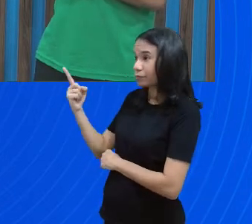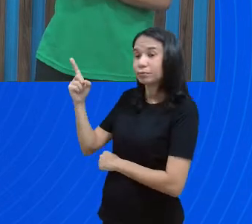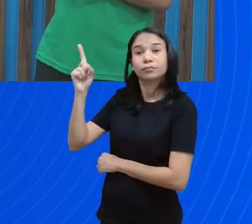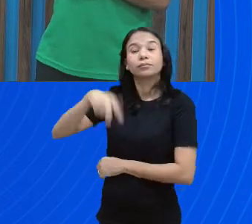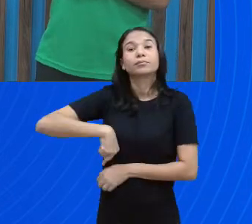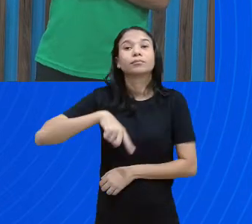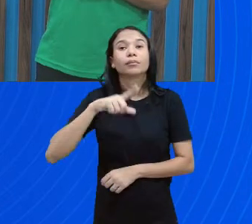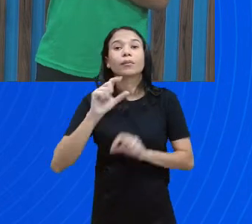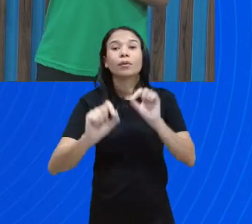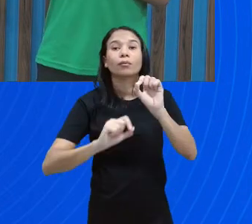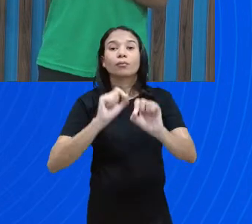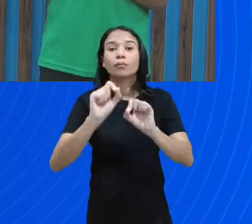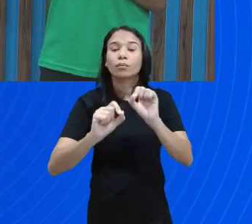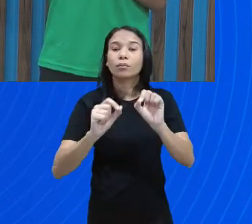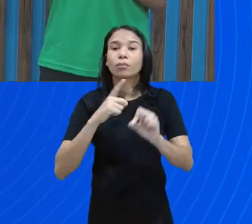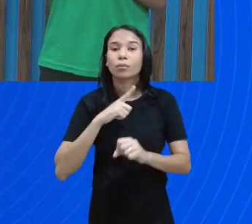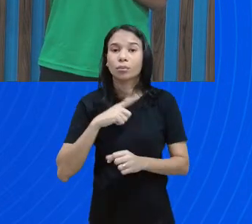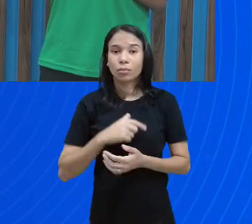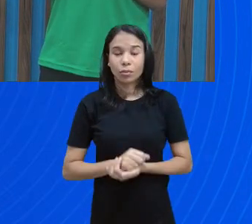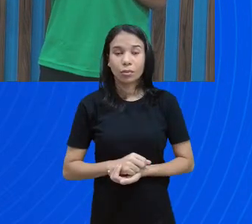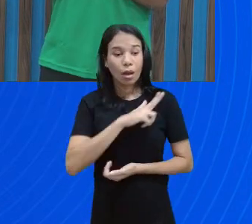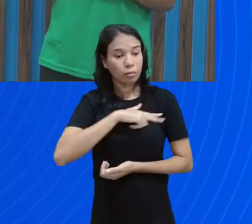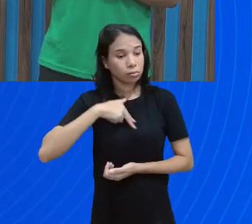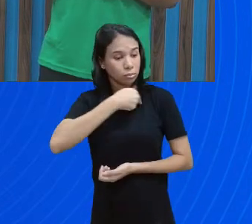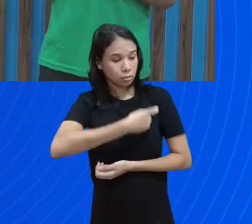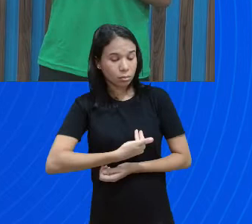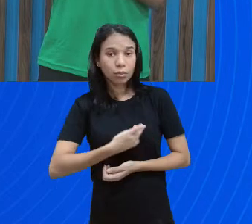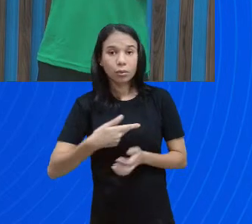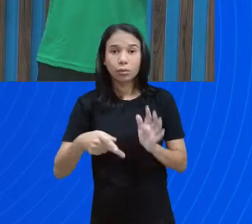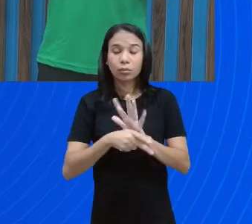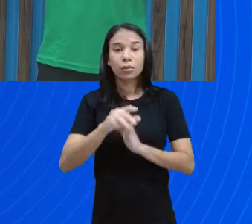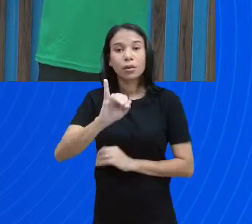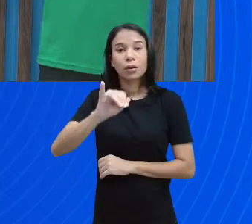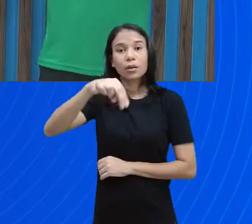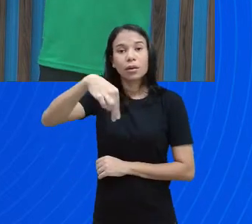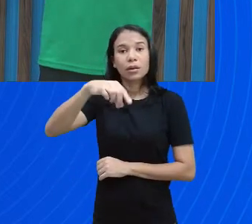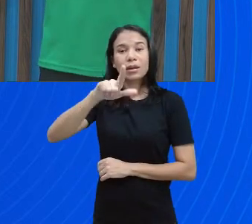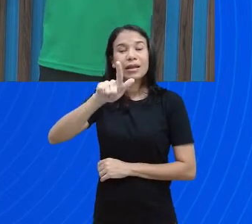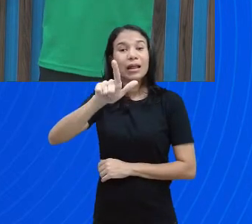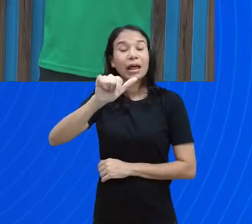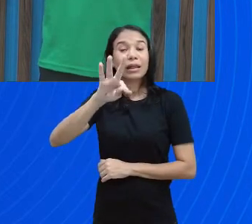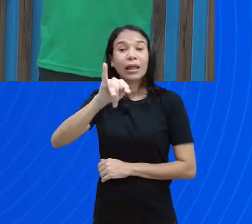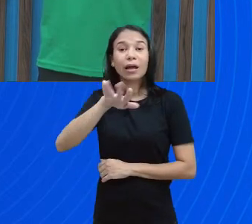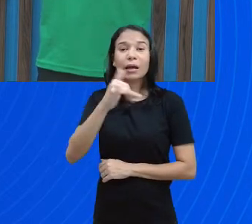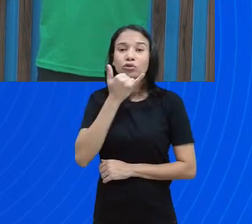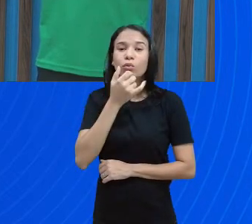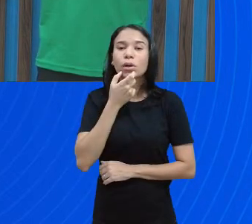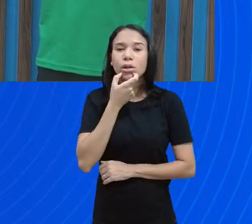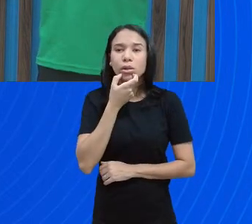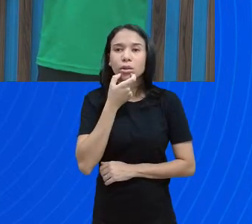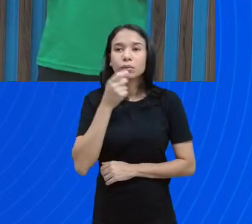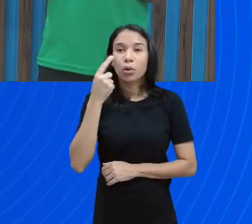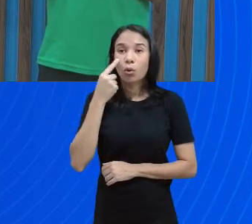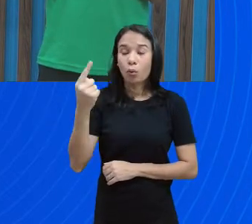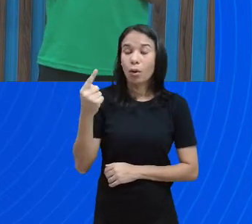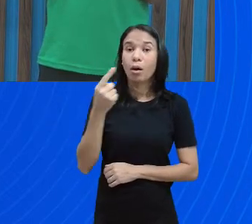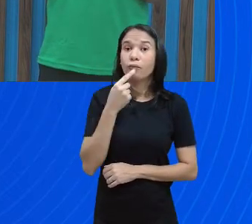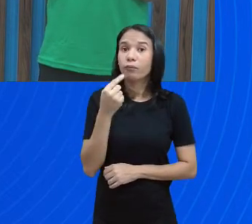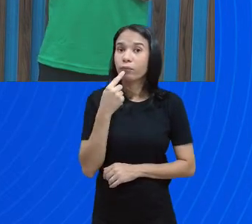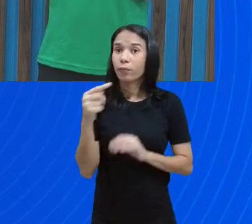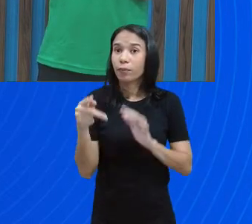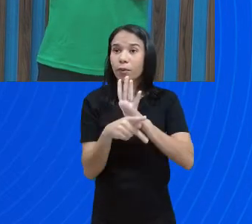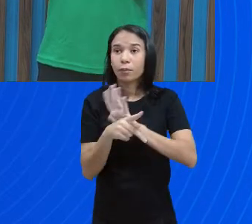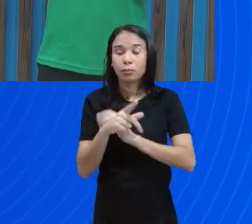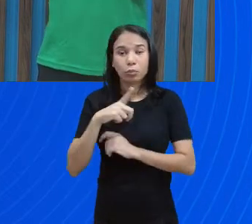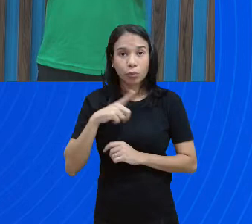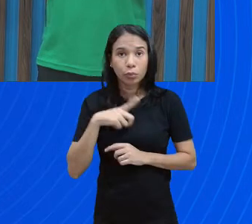de caso é sobre a Inglaterra. Então veja que vai ficando vermelho esse mapa aí, né? Ao longo do